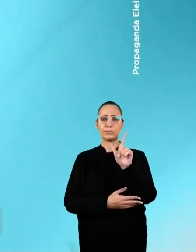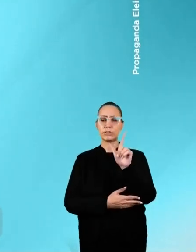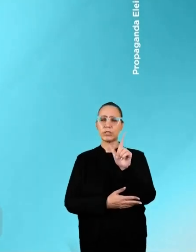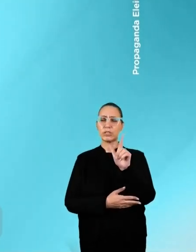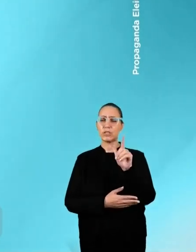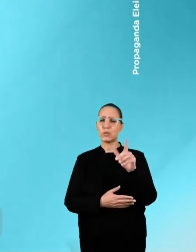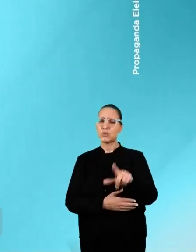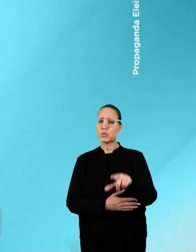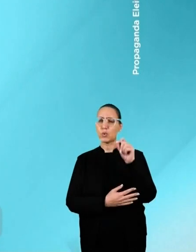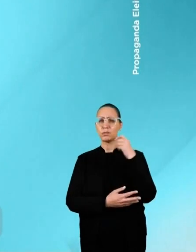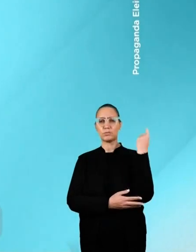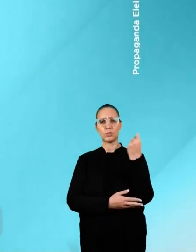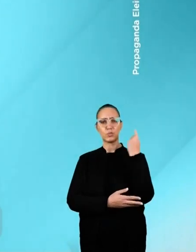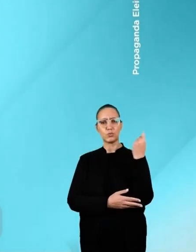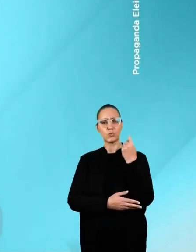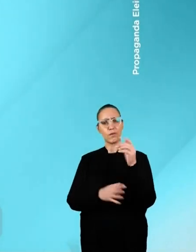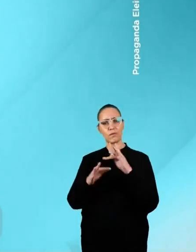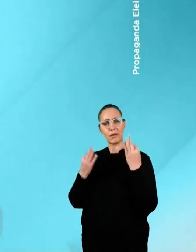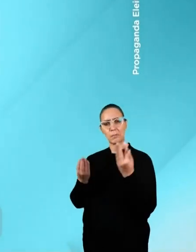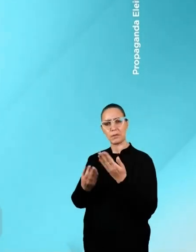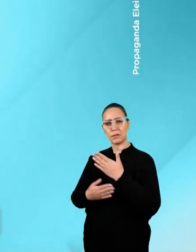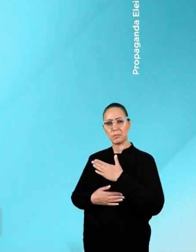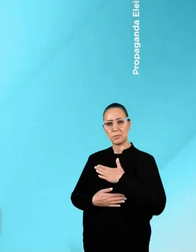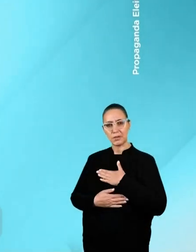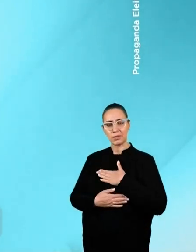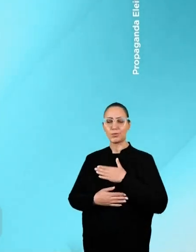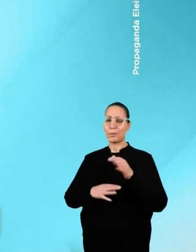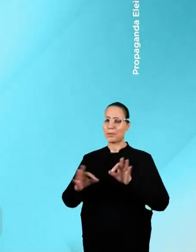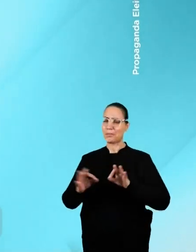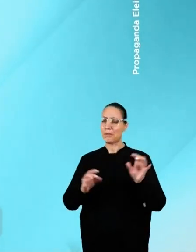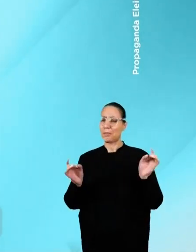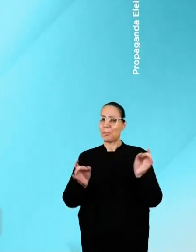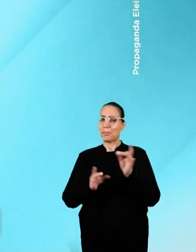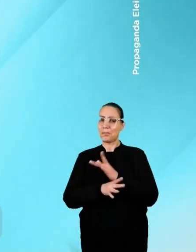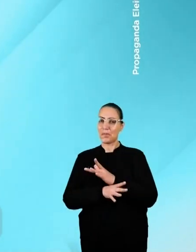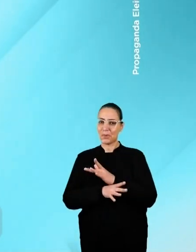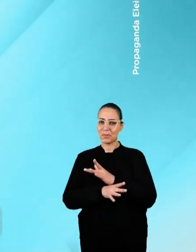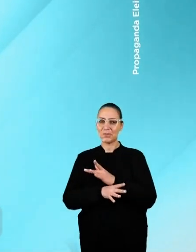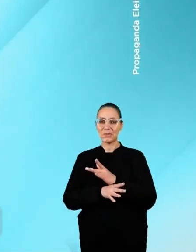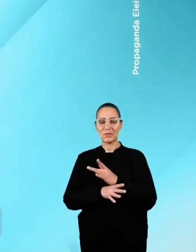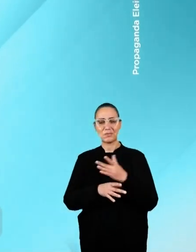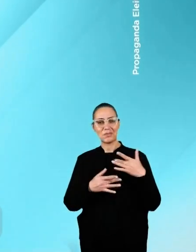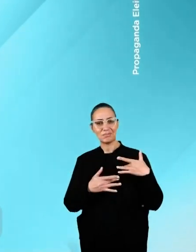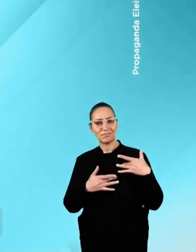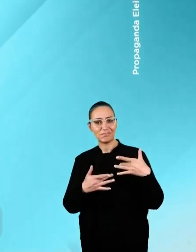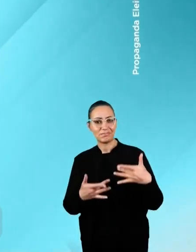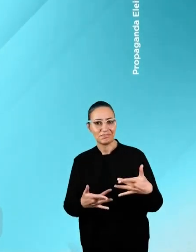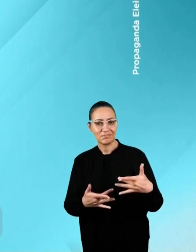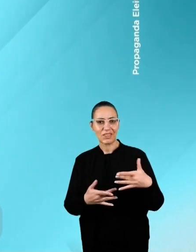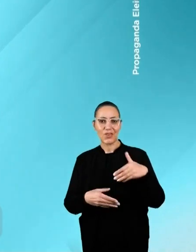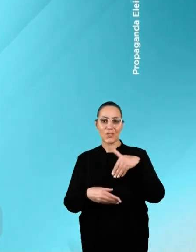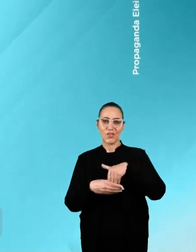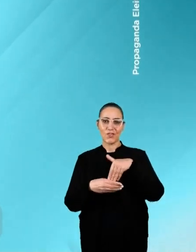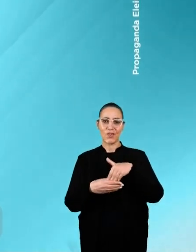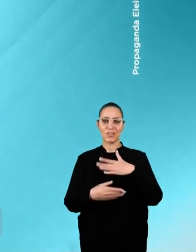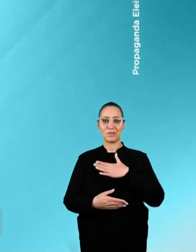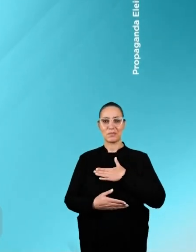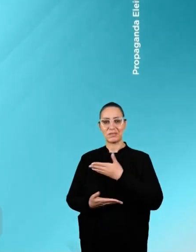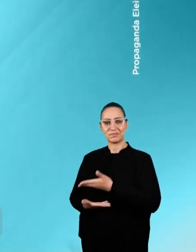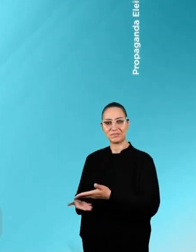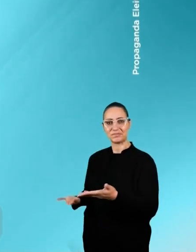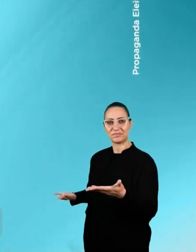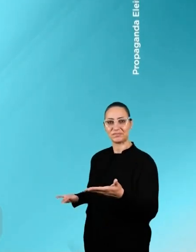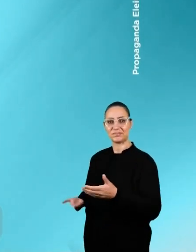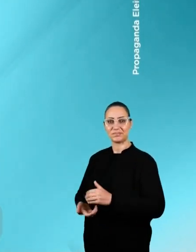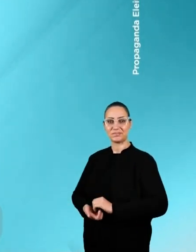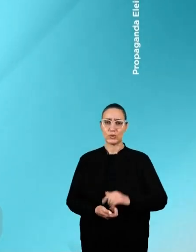e criar os meus filhos. Estou preparado, maduro e pronto para retribuir o carinho de todos os gaúchos. Douglas, maestro pifador, deputado